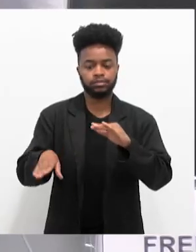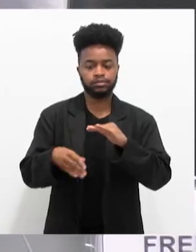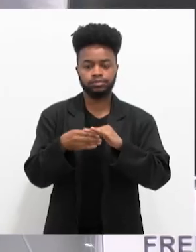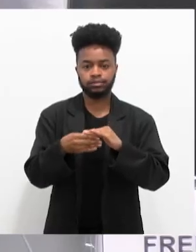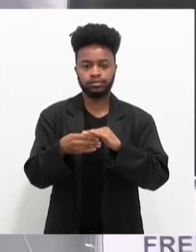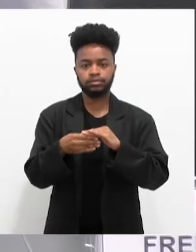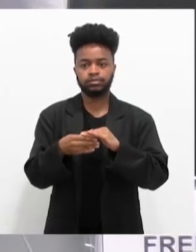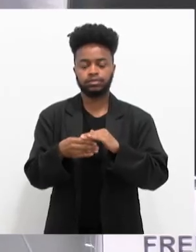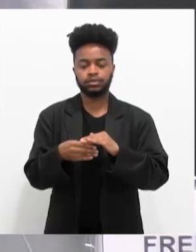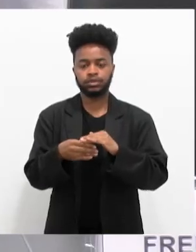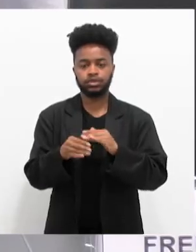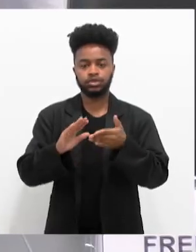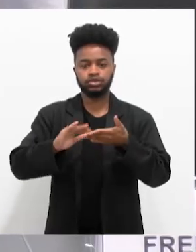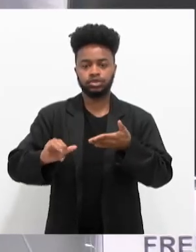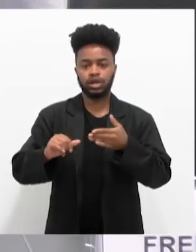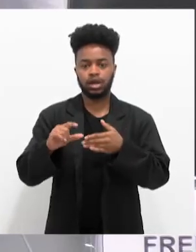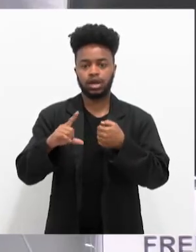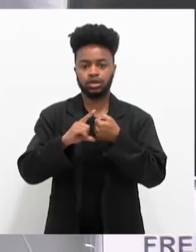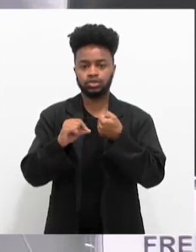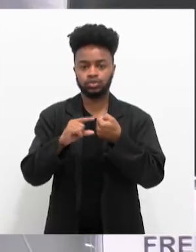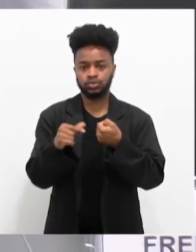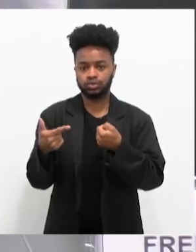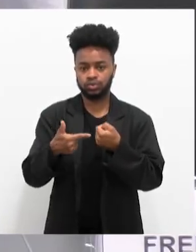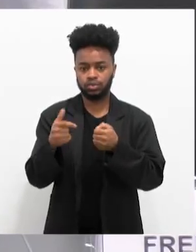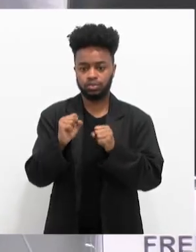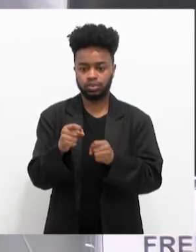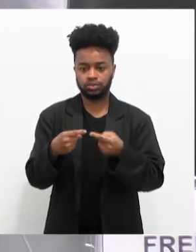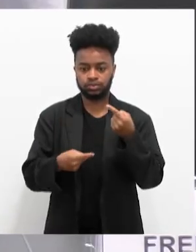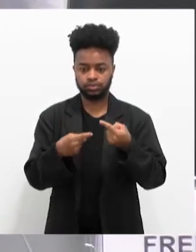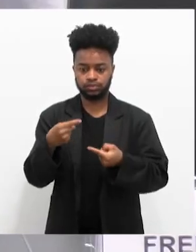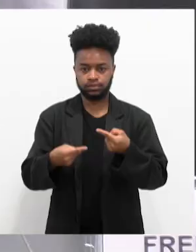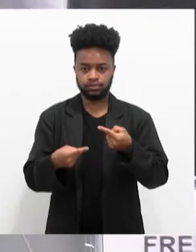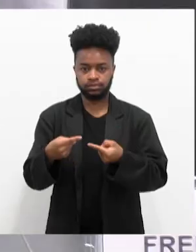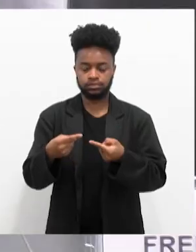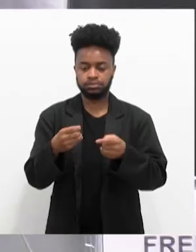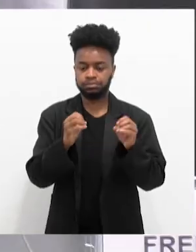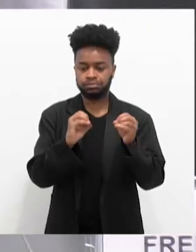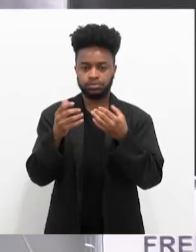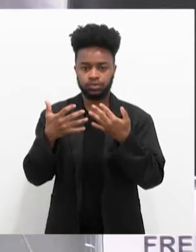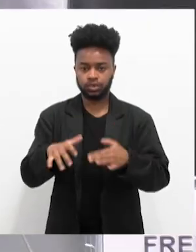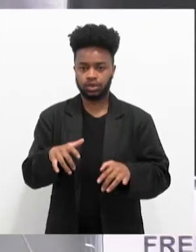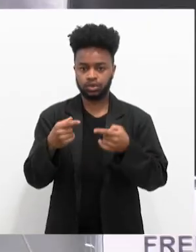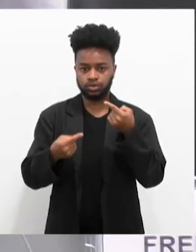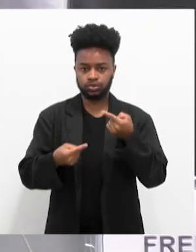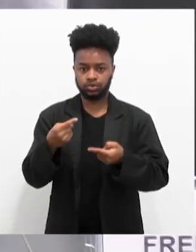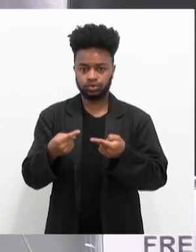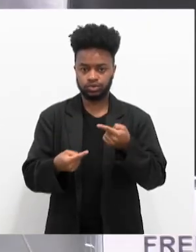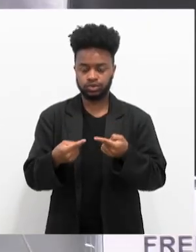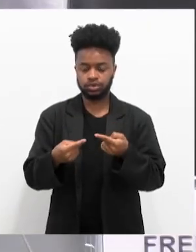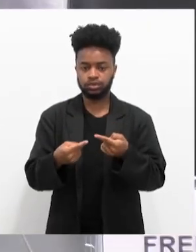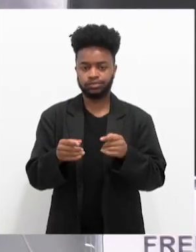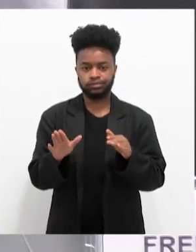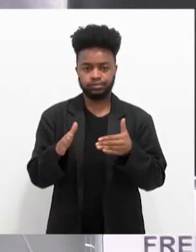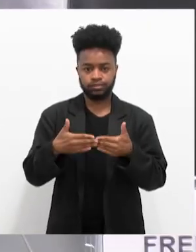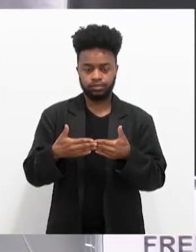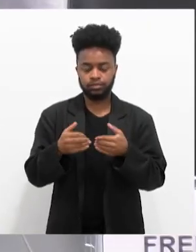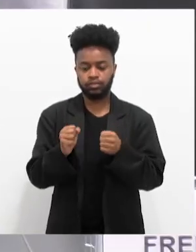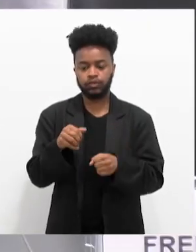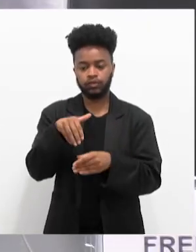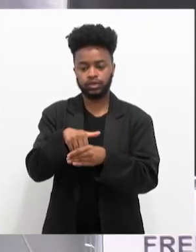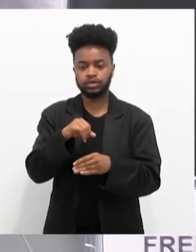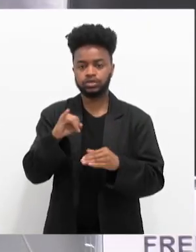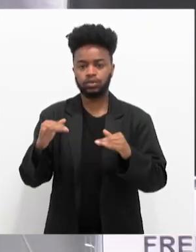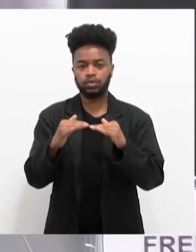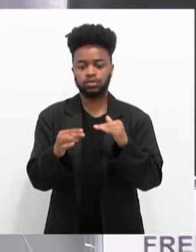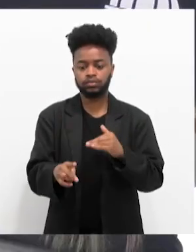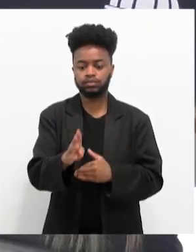para suprimir o artigo 2º. Em discussão. Não havendo quem queira discutir, encerrada a discussão, em votação, os senhores que aprovam